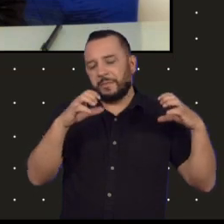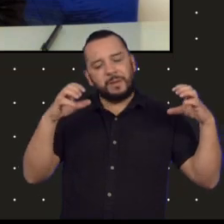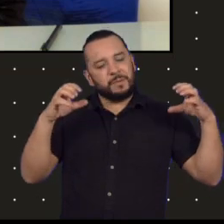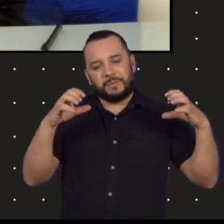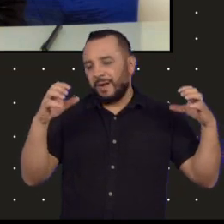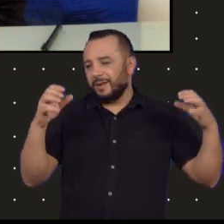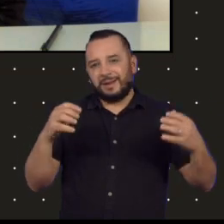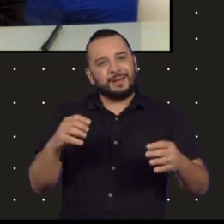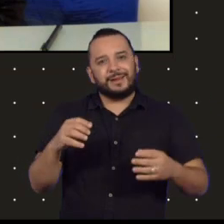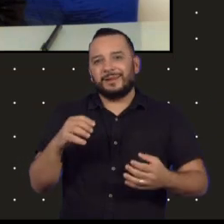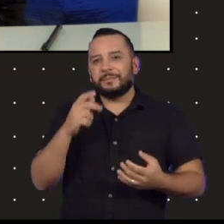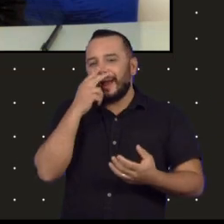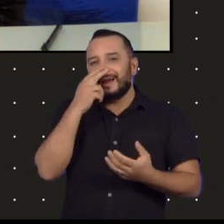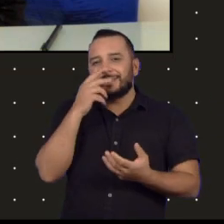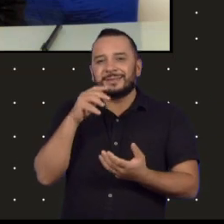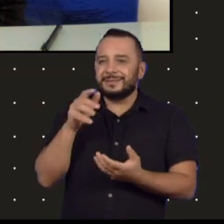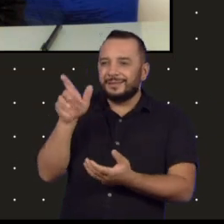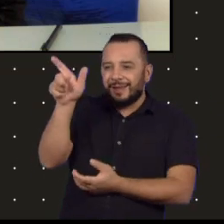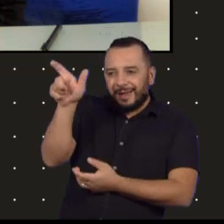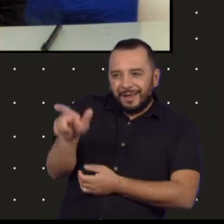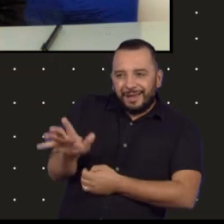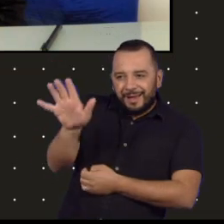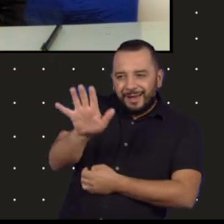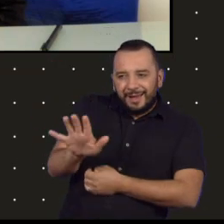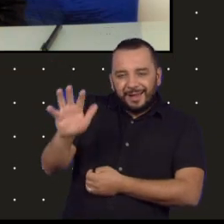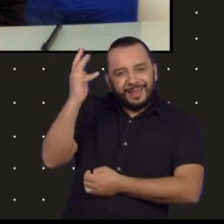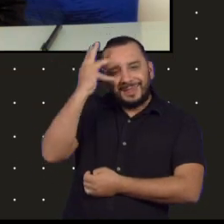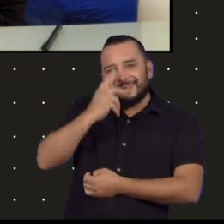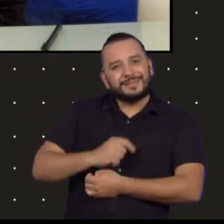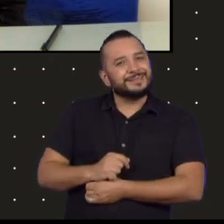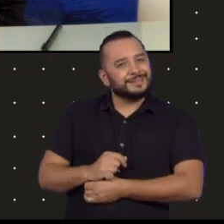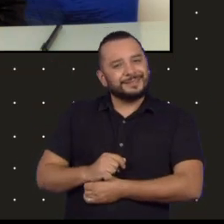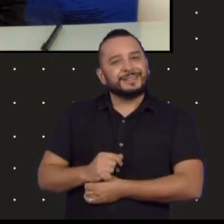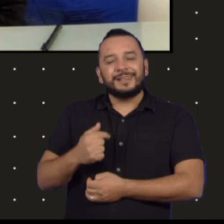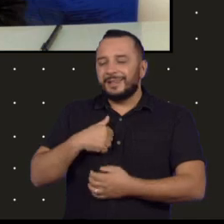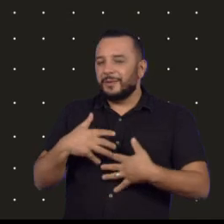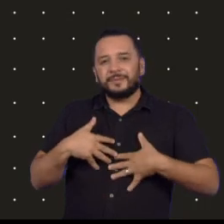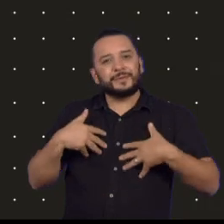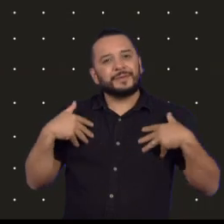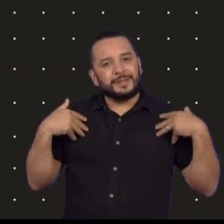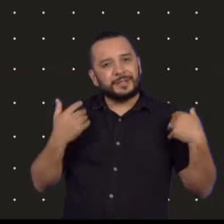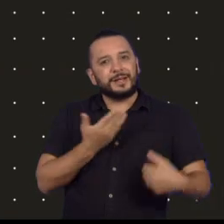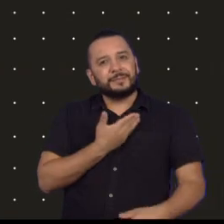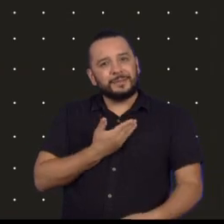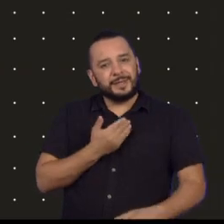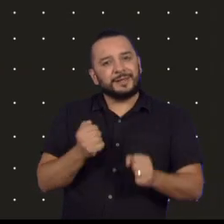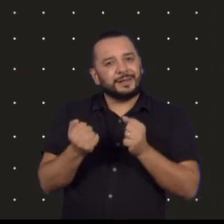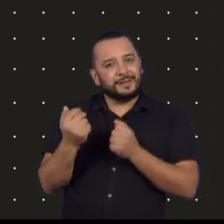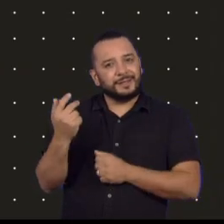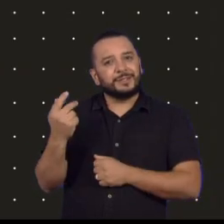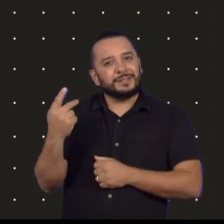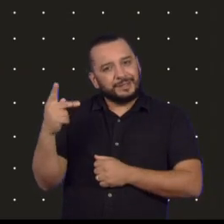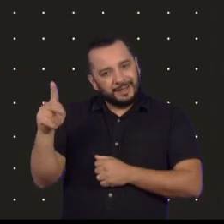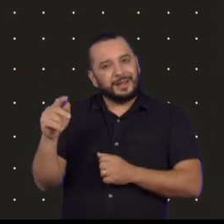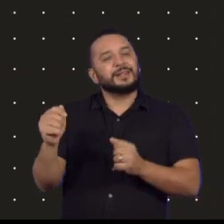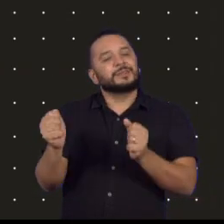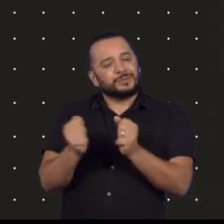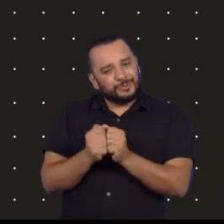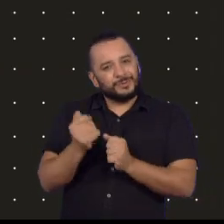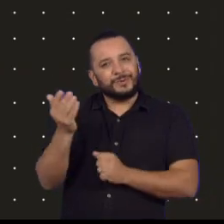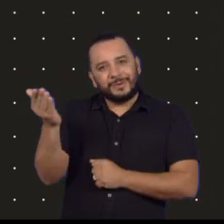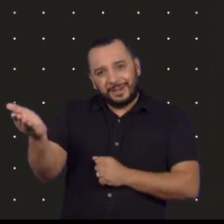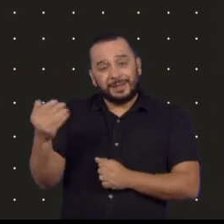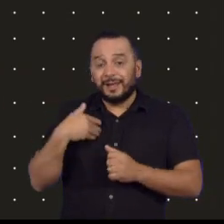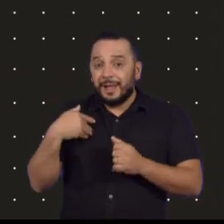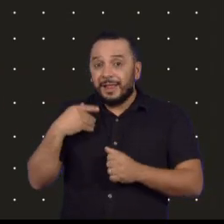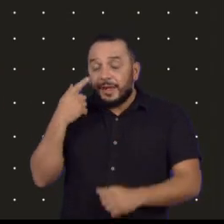eu ser amiga dela, ter feito teatro com ela. O mais louco dela é ver ela entrando num